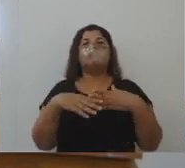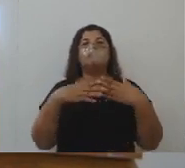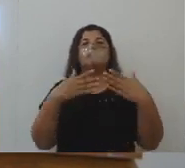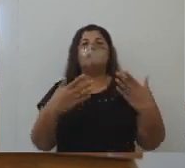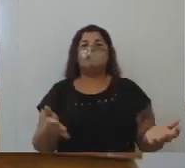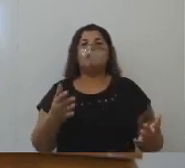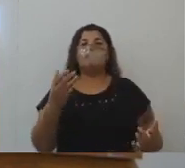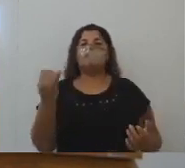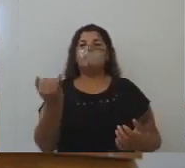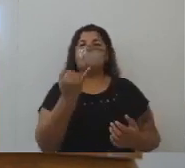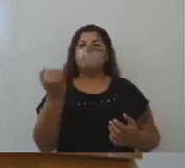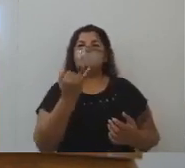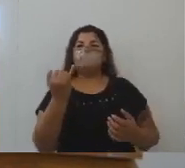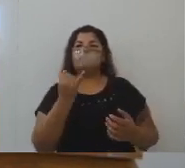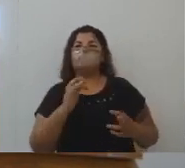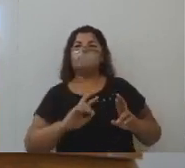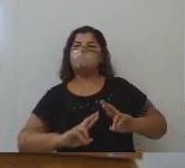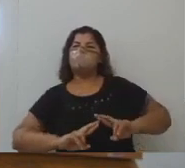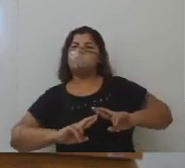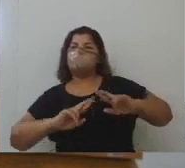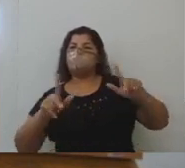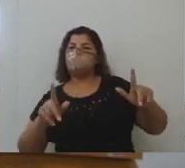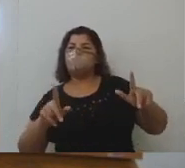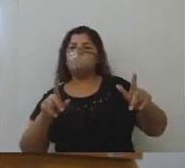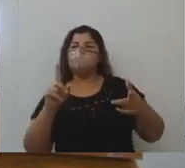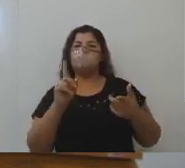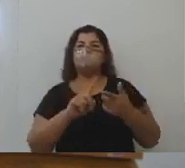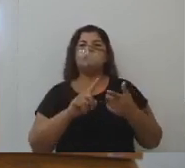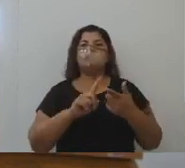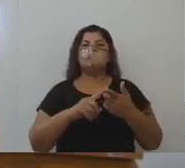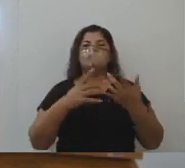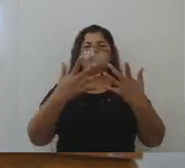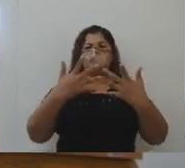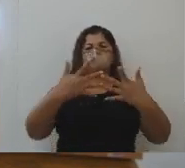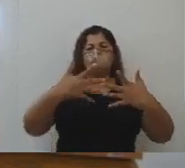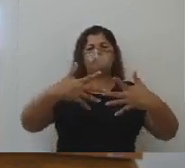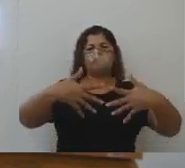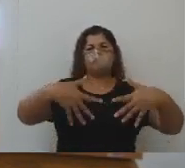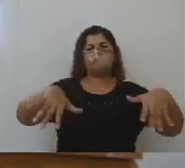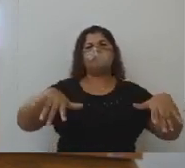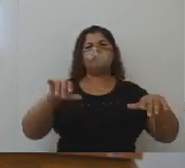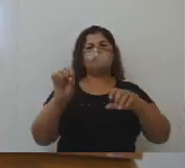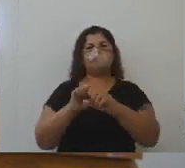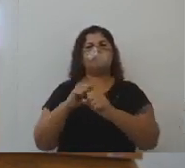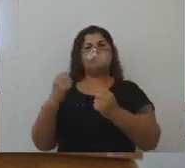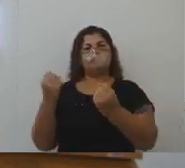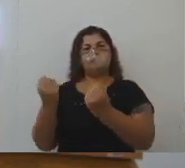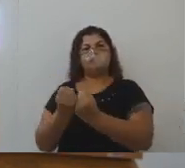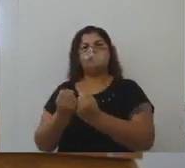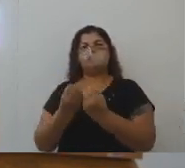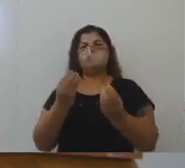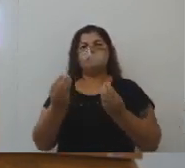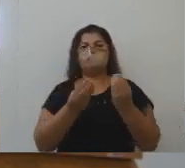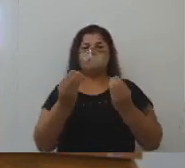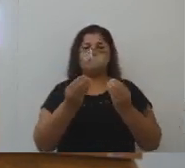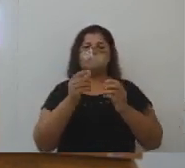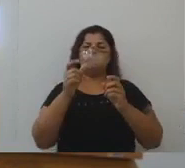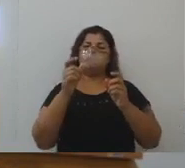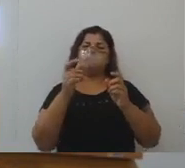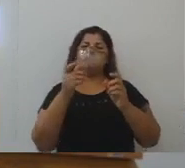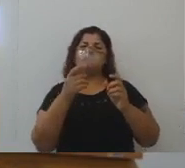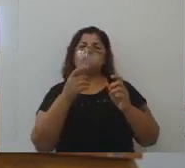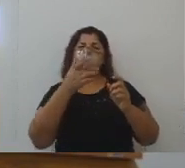do estranhamento e da desnaturalização da sociedade trazem para o olhar do sociólogo? Gente,